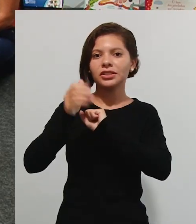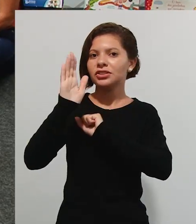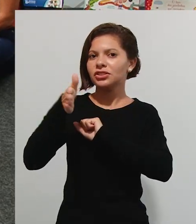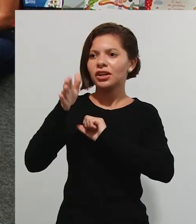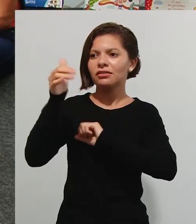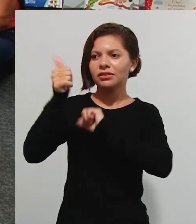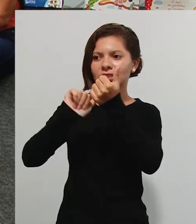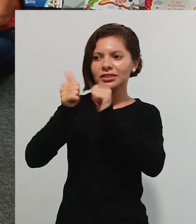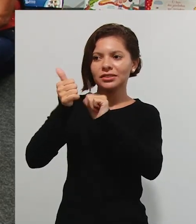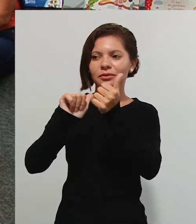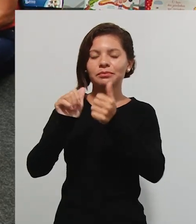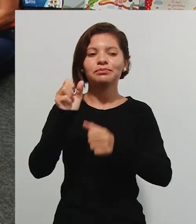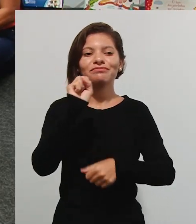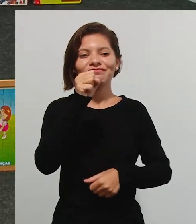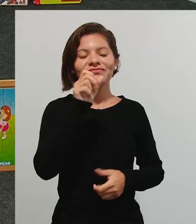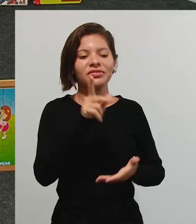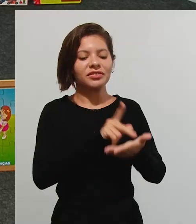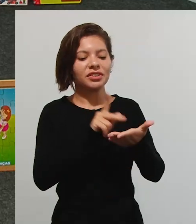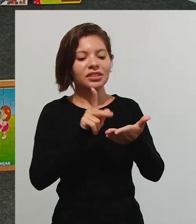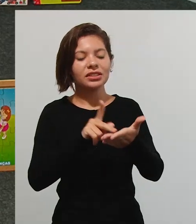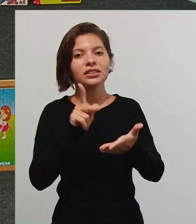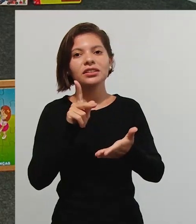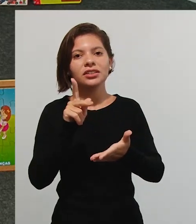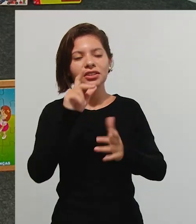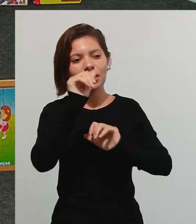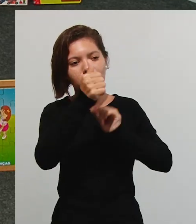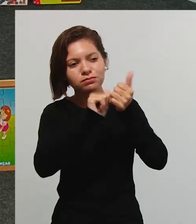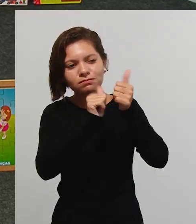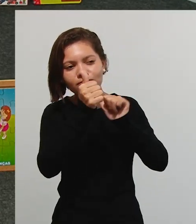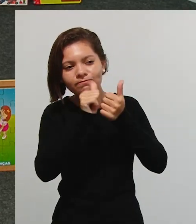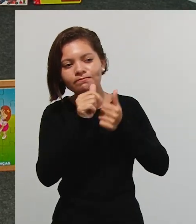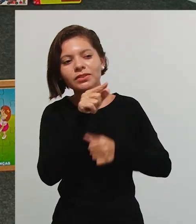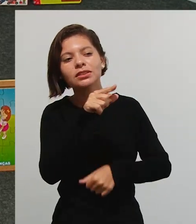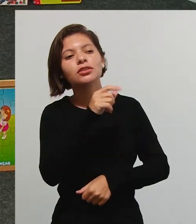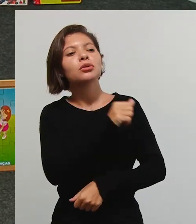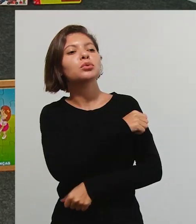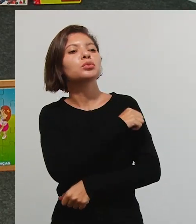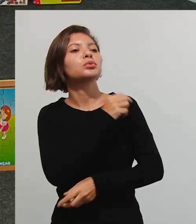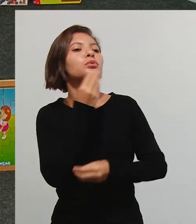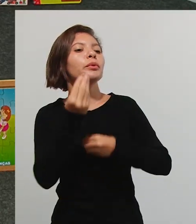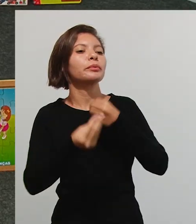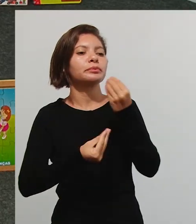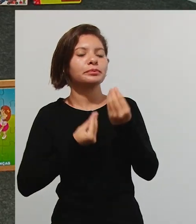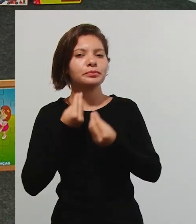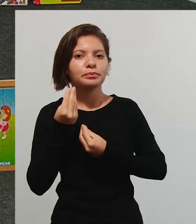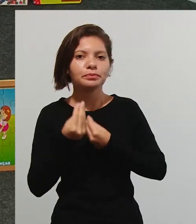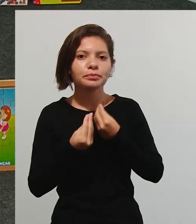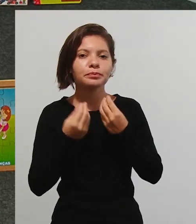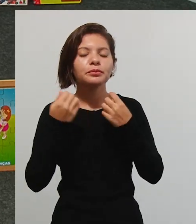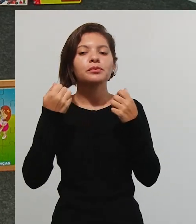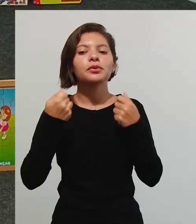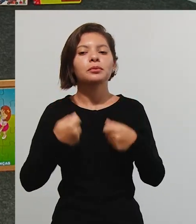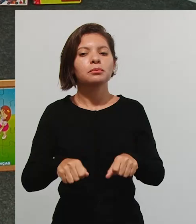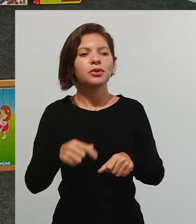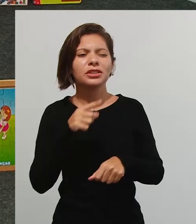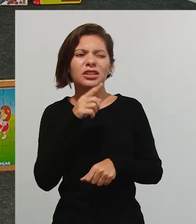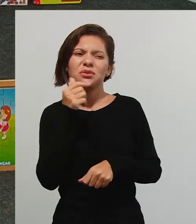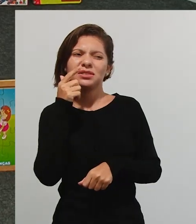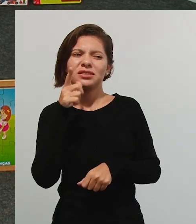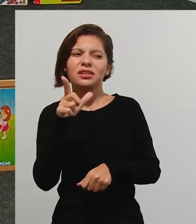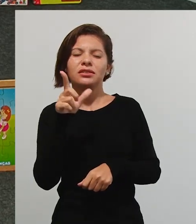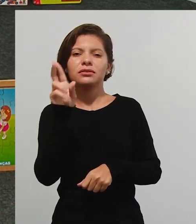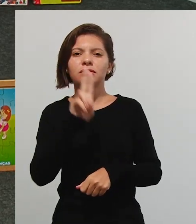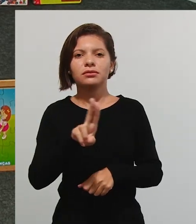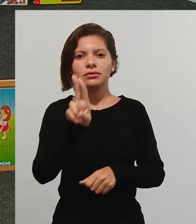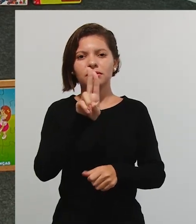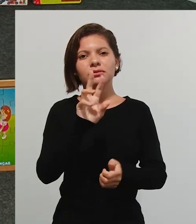a avaliação ali, Sim, não é? Anabelle, a gente já faz uma avaliação da criança. Aí a avaliação você pode estar avaliando se ela consegue